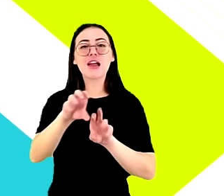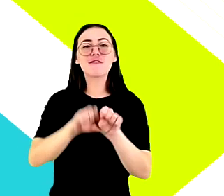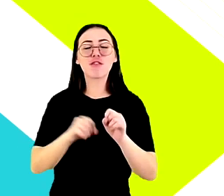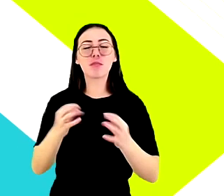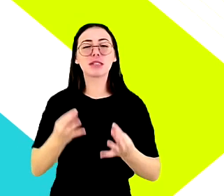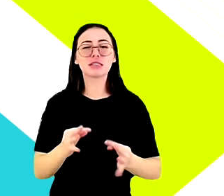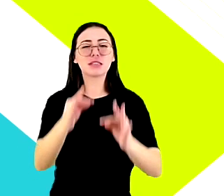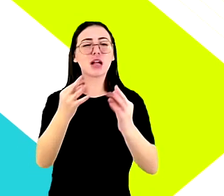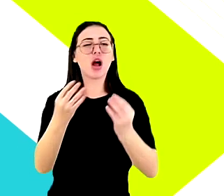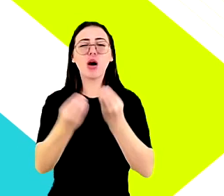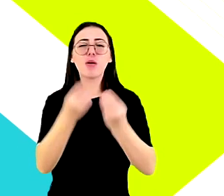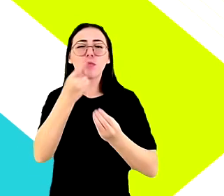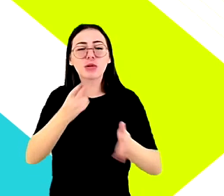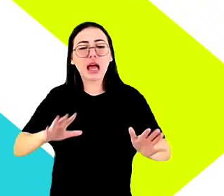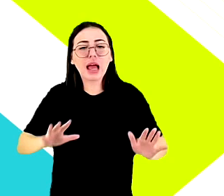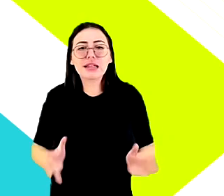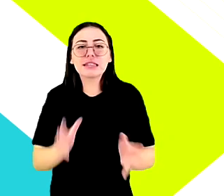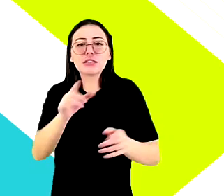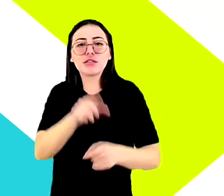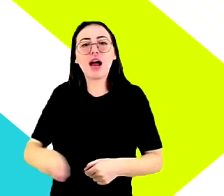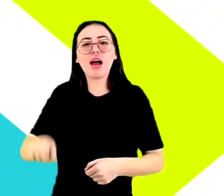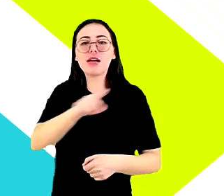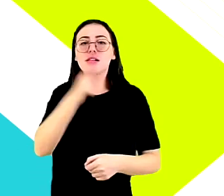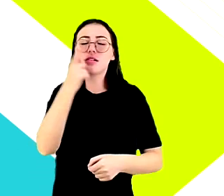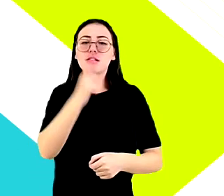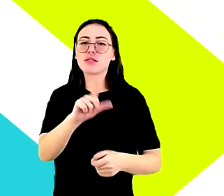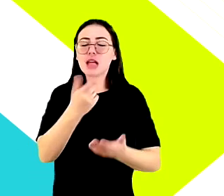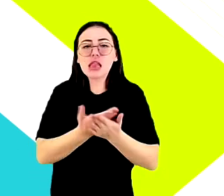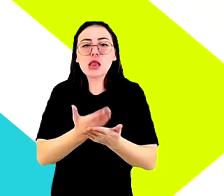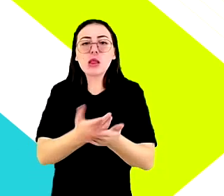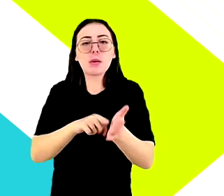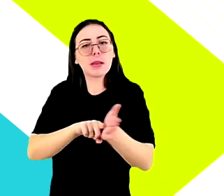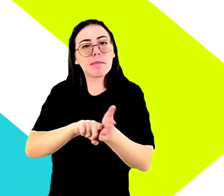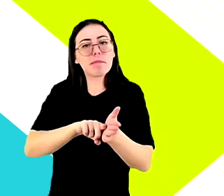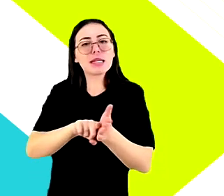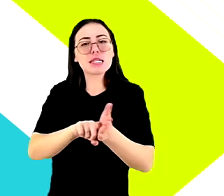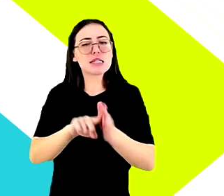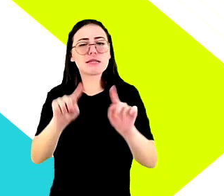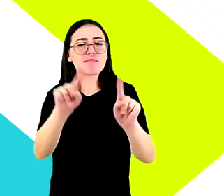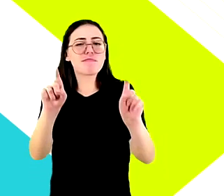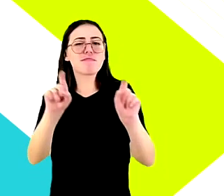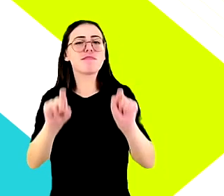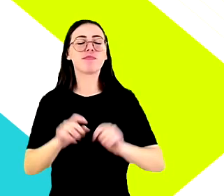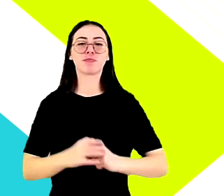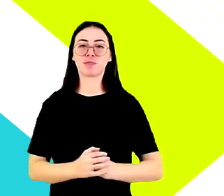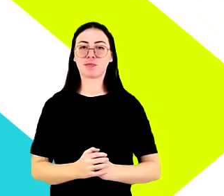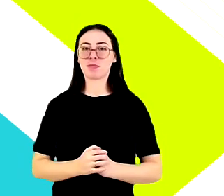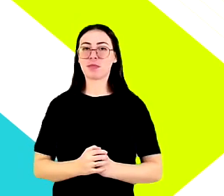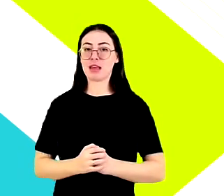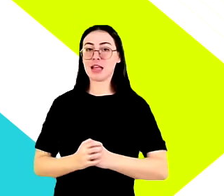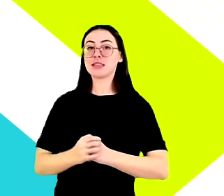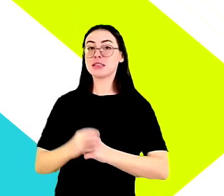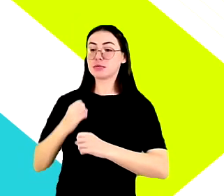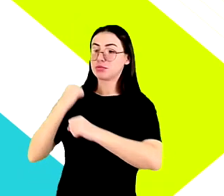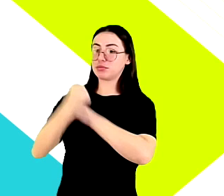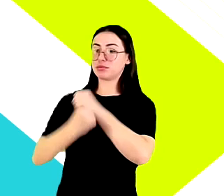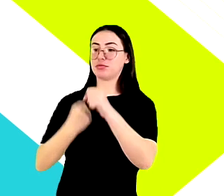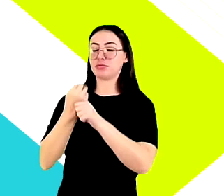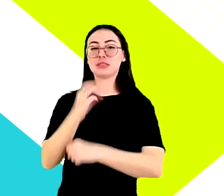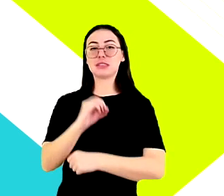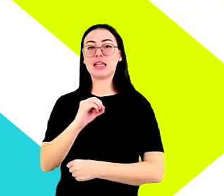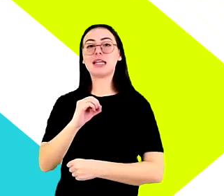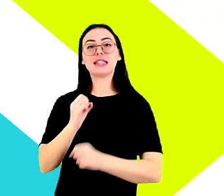Bom, pessoal, nem preciso dizer que em 30 anos o Brasil vai ser responsável por 40% da produção mundial de alimentos.